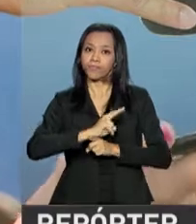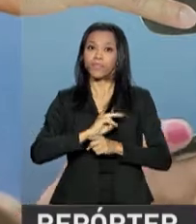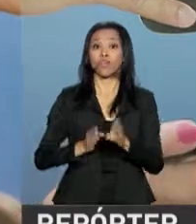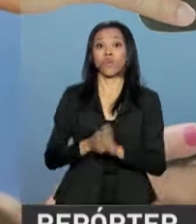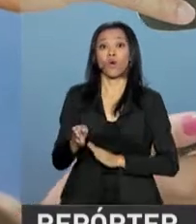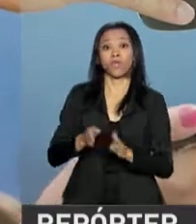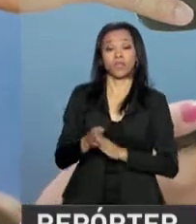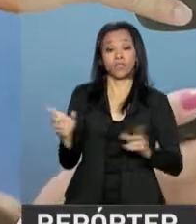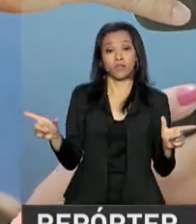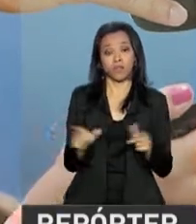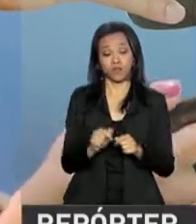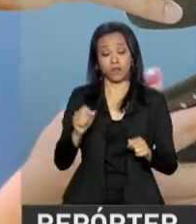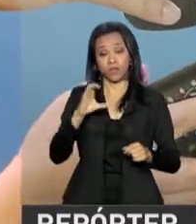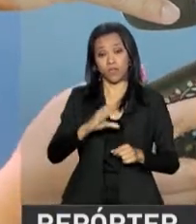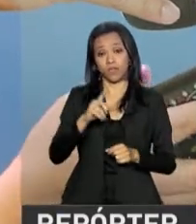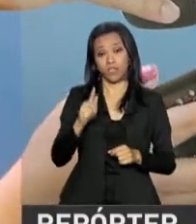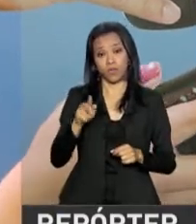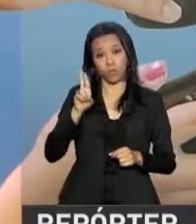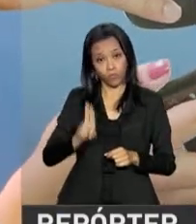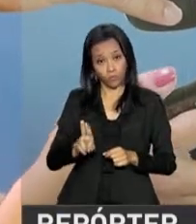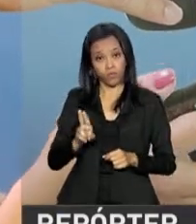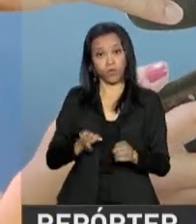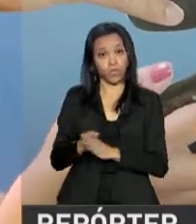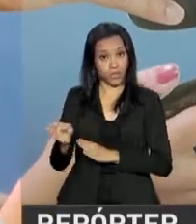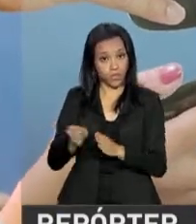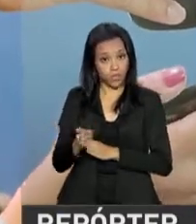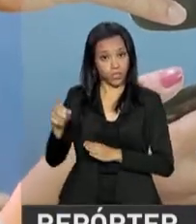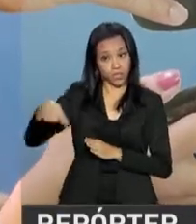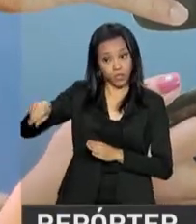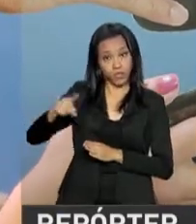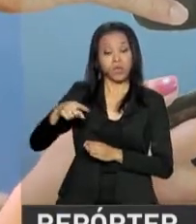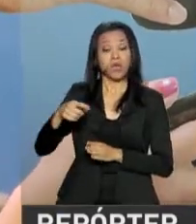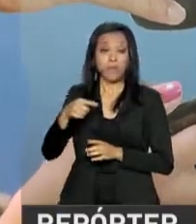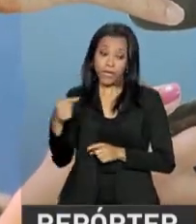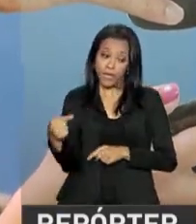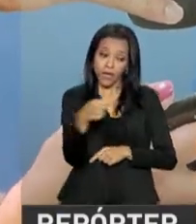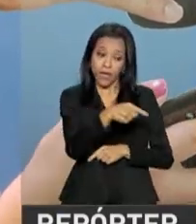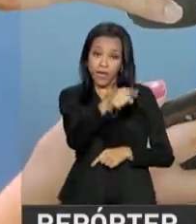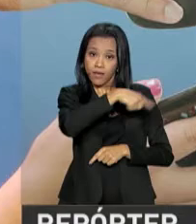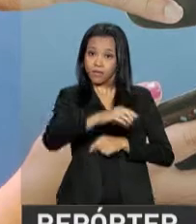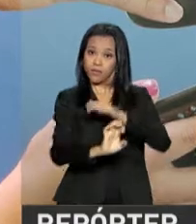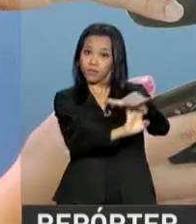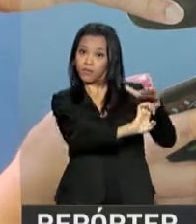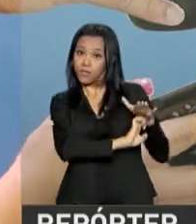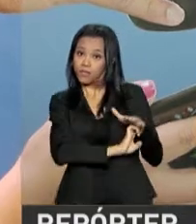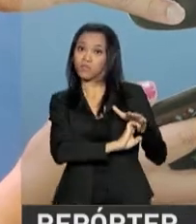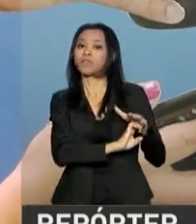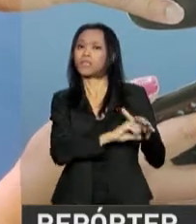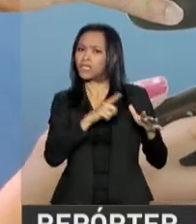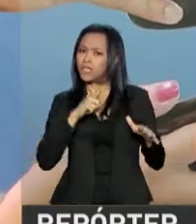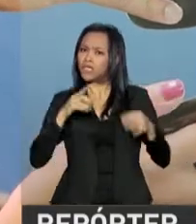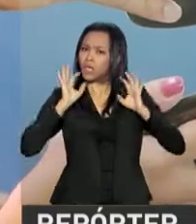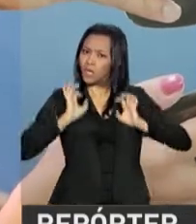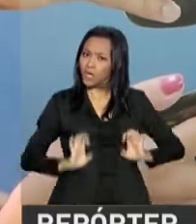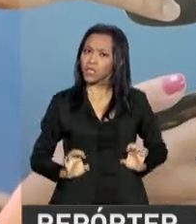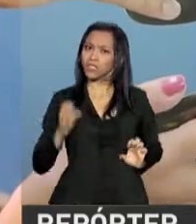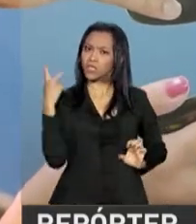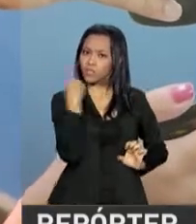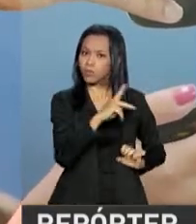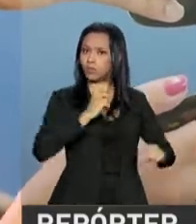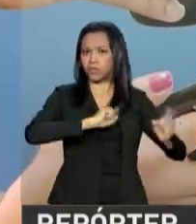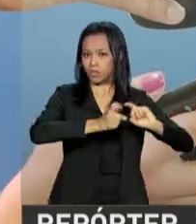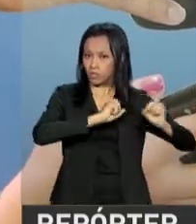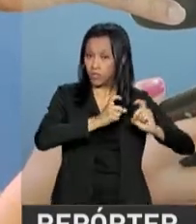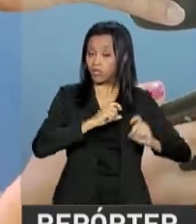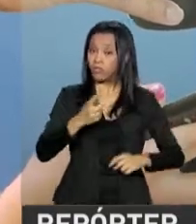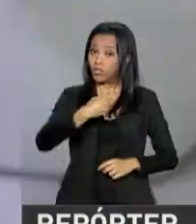cgd e pela ágil em relação aos problemas de integridade para que a empresa realmente passa a ter um funcionamento mais ético mais inteiro ea gente tem uma